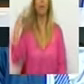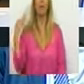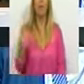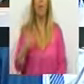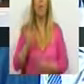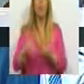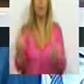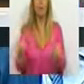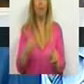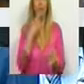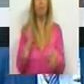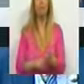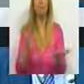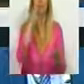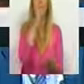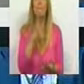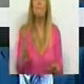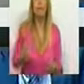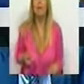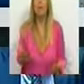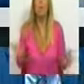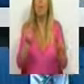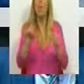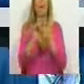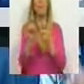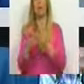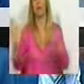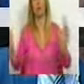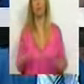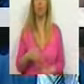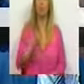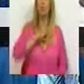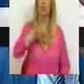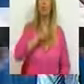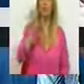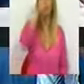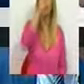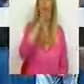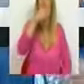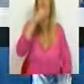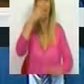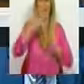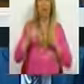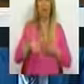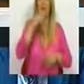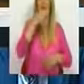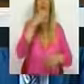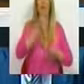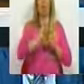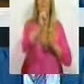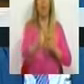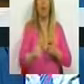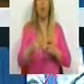o que é que temos efetivamente de execução? Não é de pagamentos. Já o Sr. Primeiro-Ministro esta semana fala-nos em pagamentos e adiantamentos às empresas. Nós queremos saber